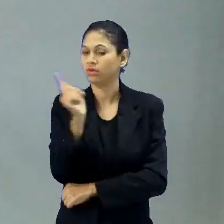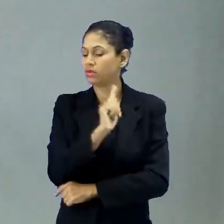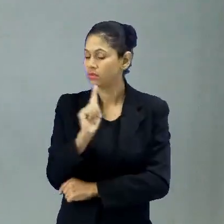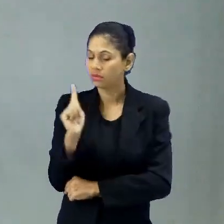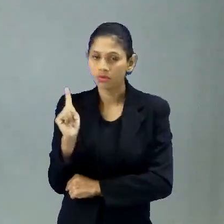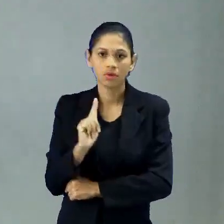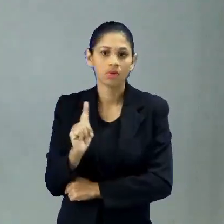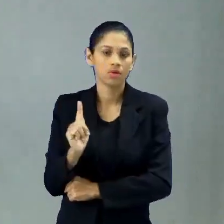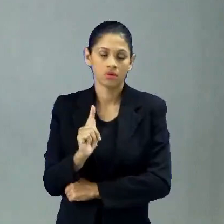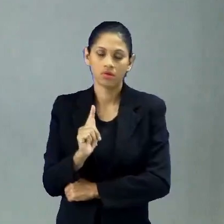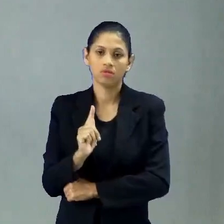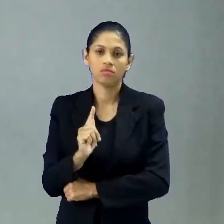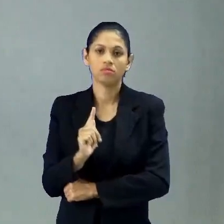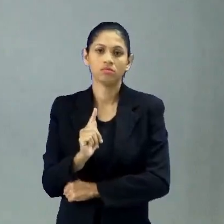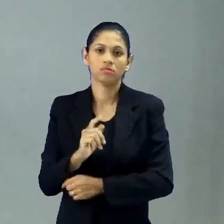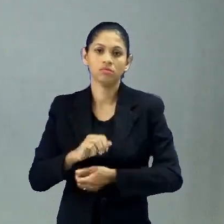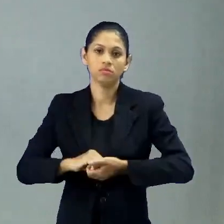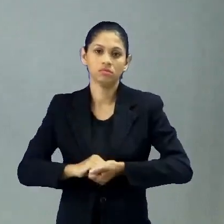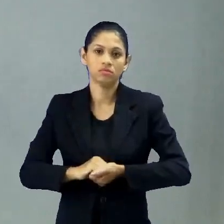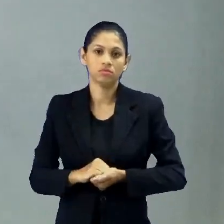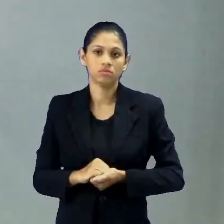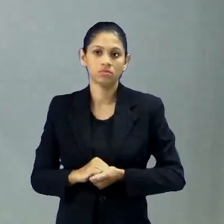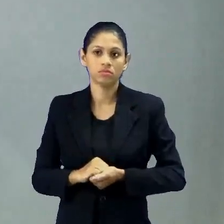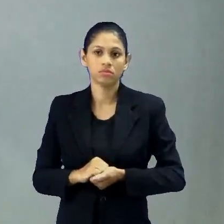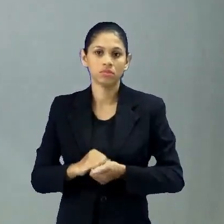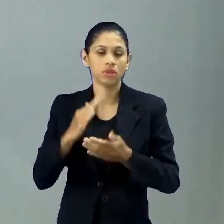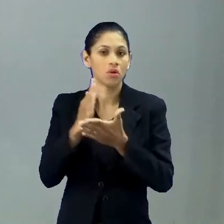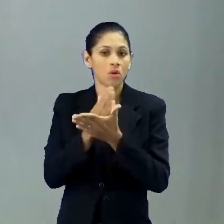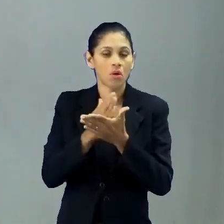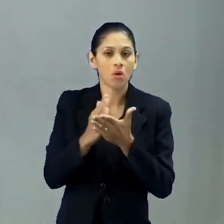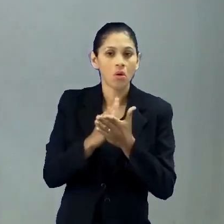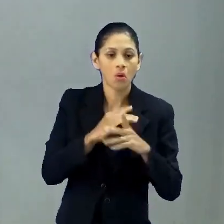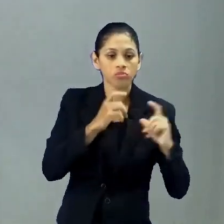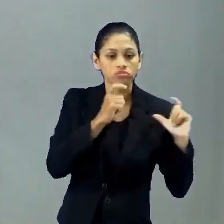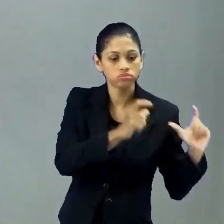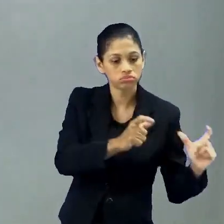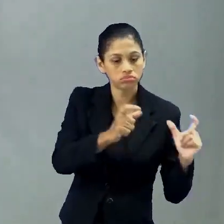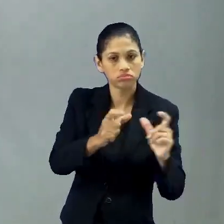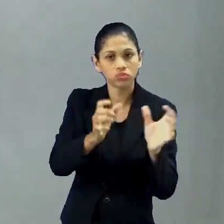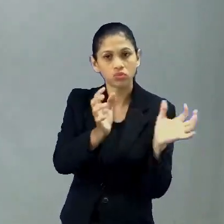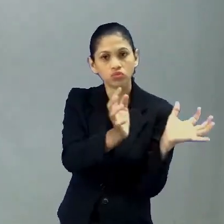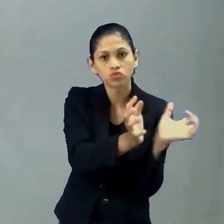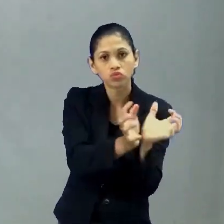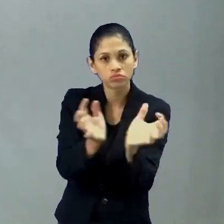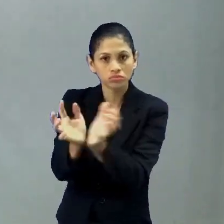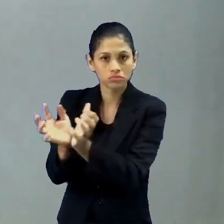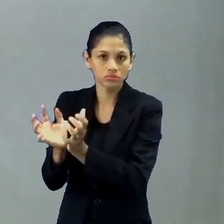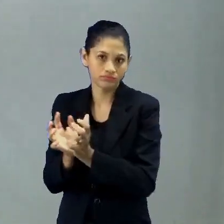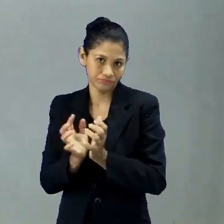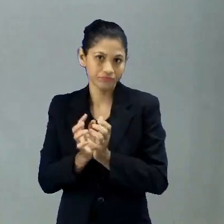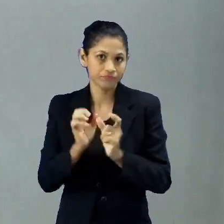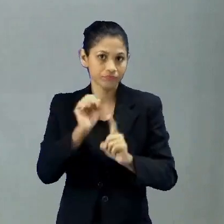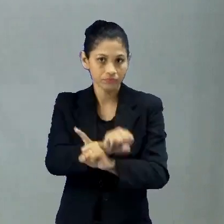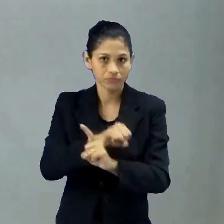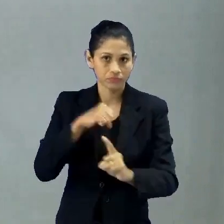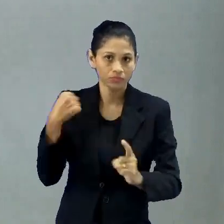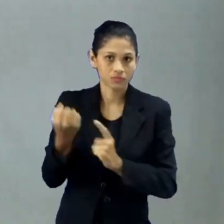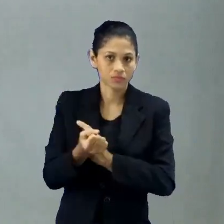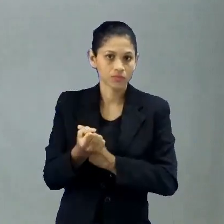essa supremacia que algumas parcelas da sociedade se colocam não é nem questão